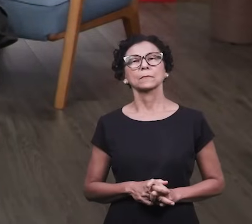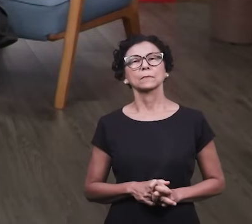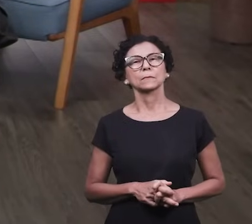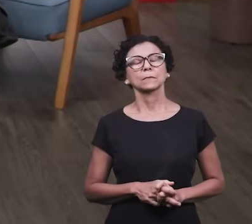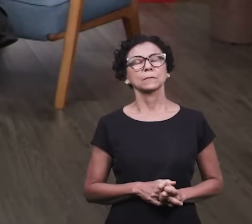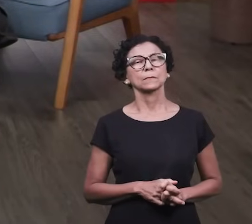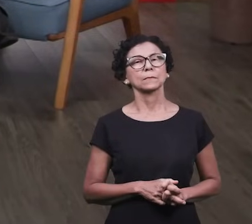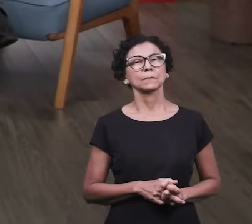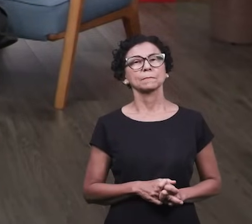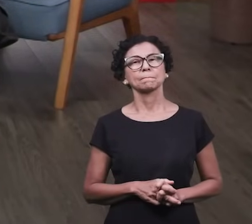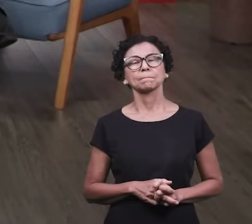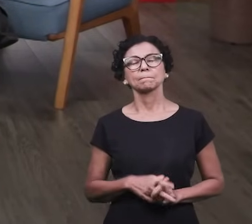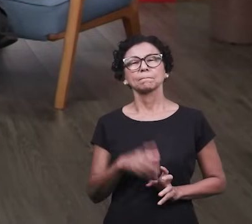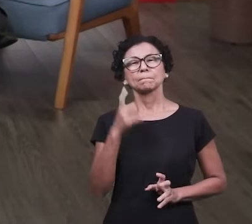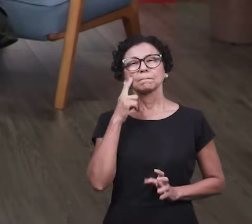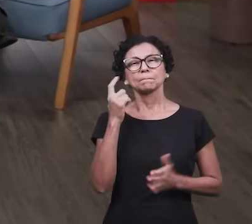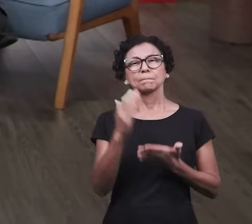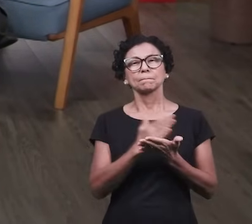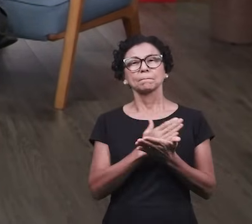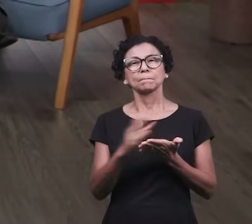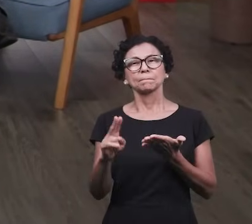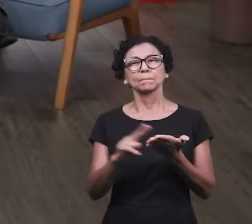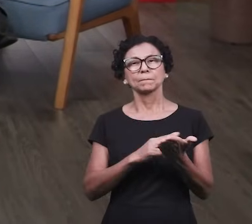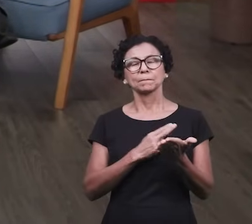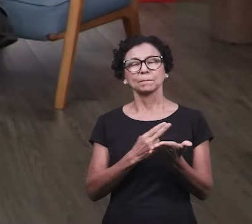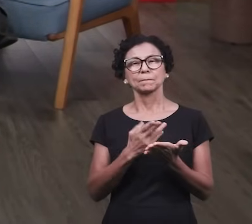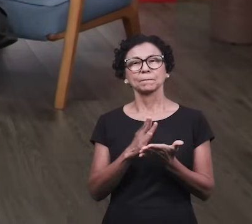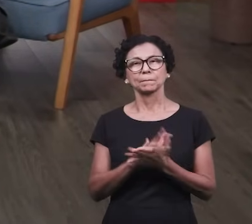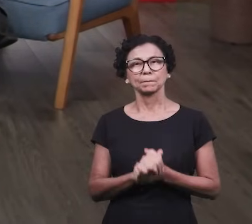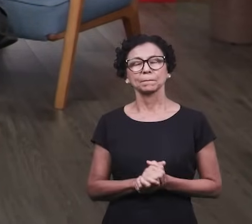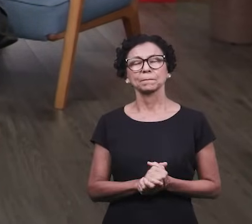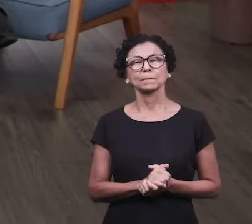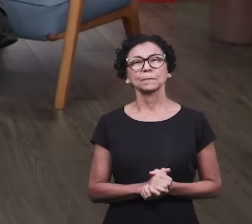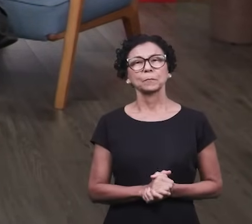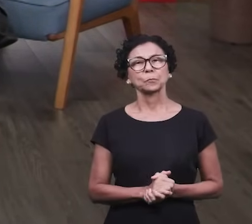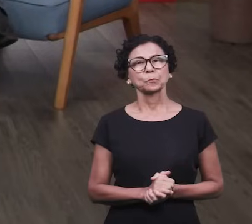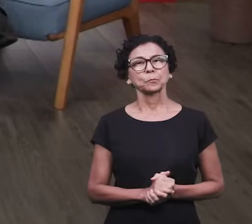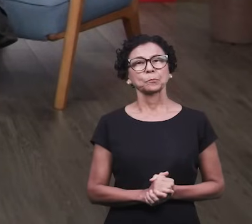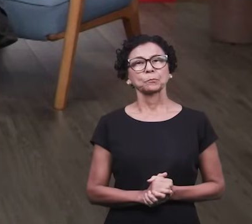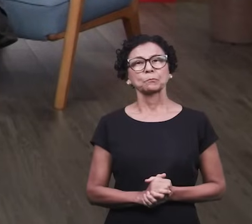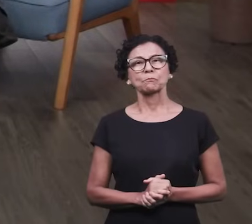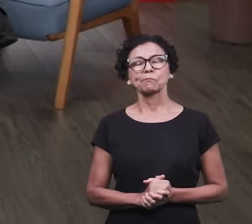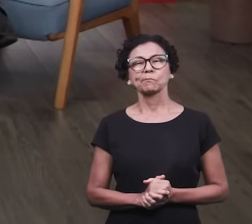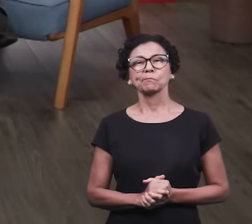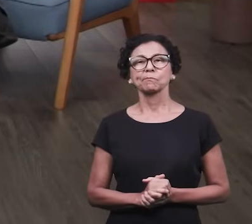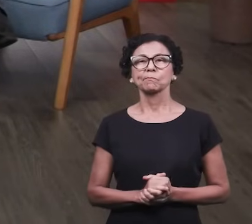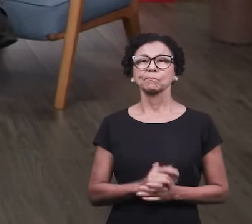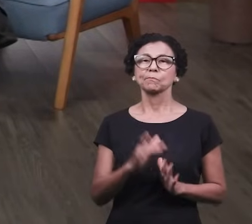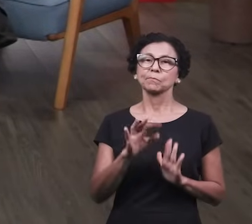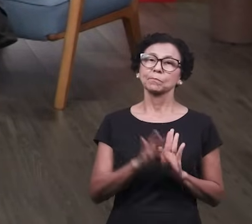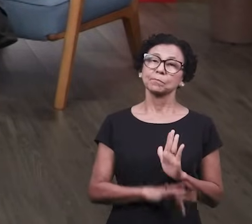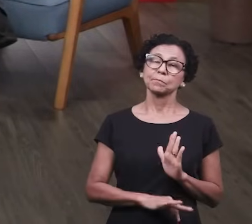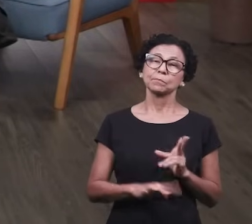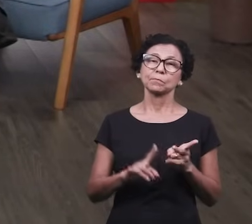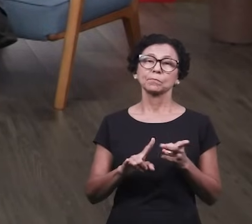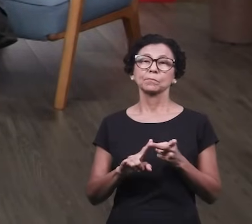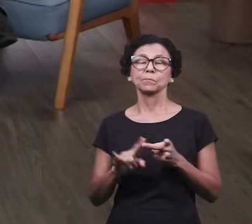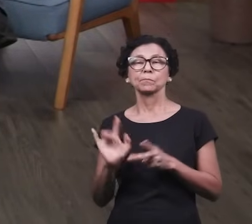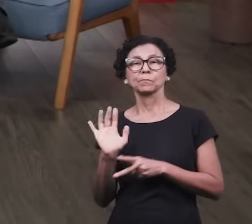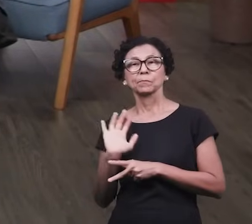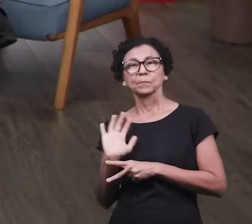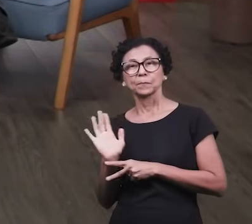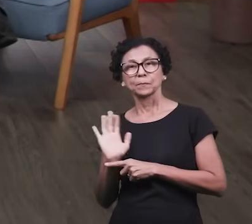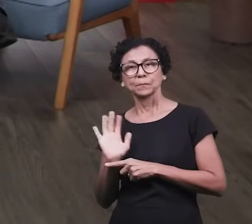algumas participações, algumas mensagens que foram enviadas para nós por esse QR Code, por esse sistema. Algumas por texto, outras por vídeo, são